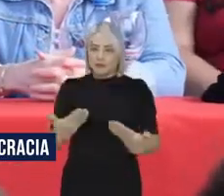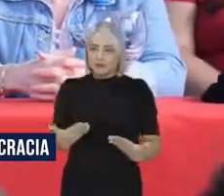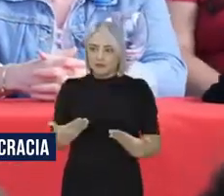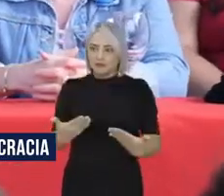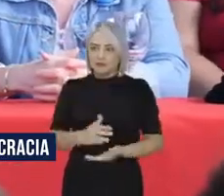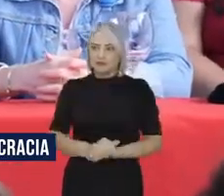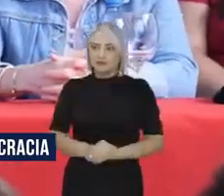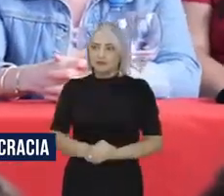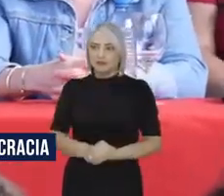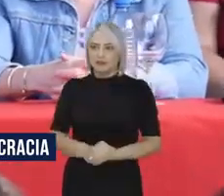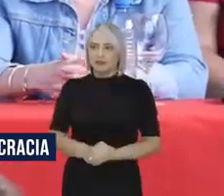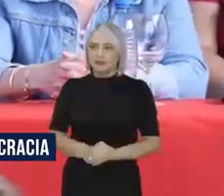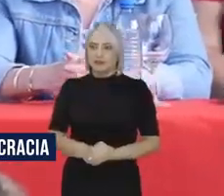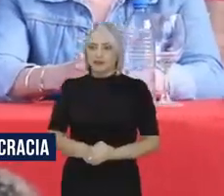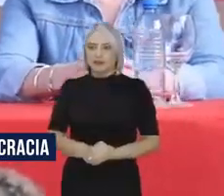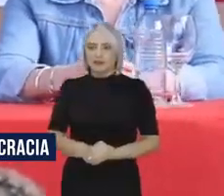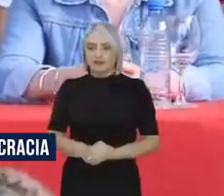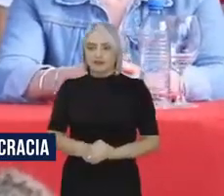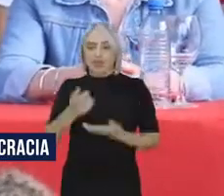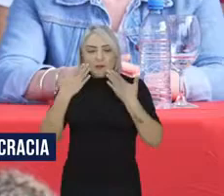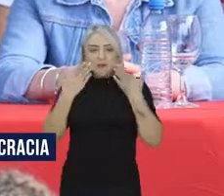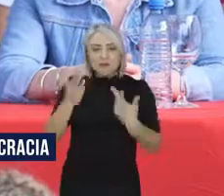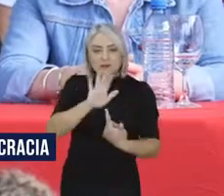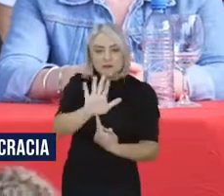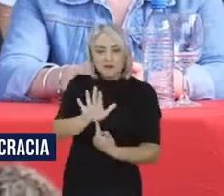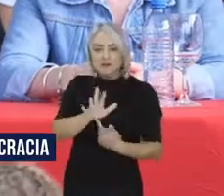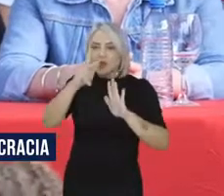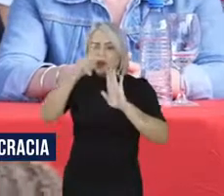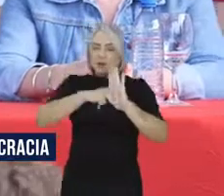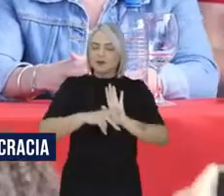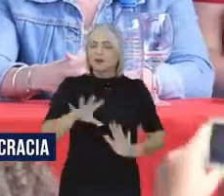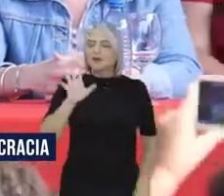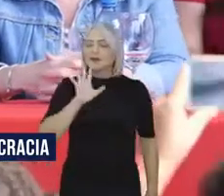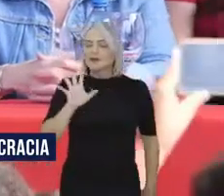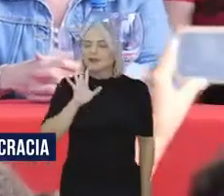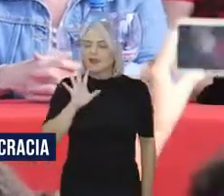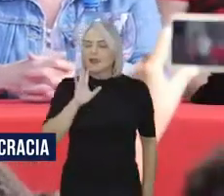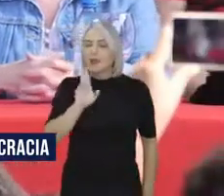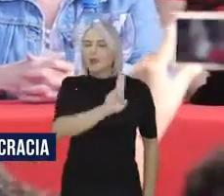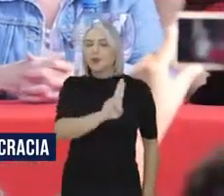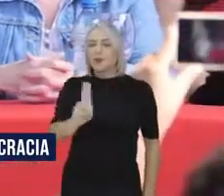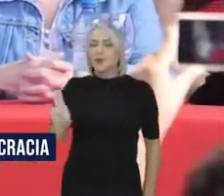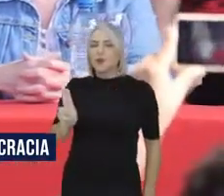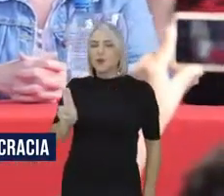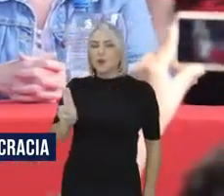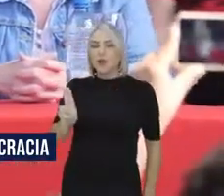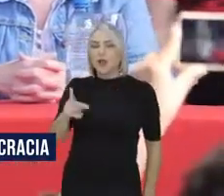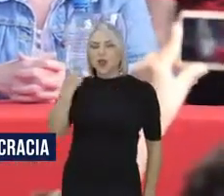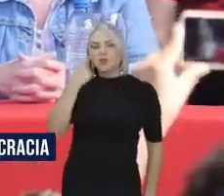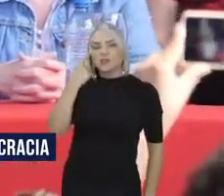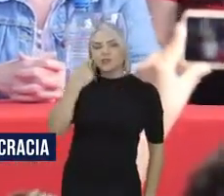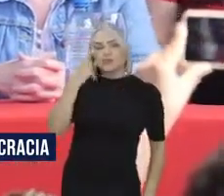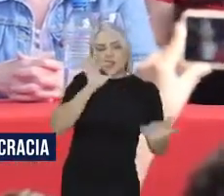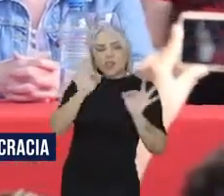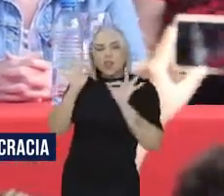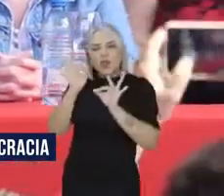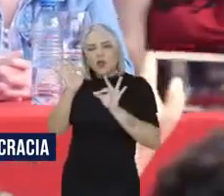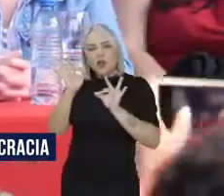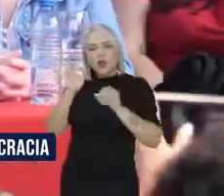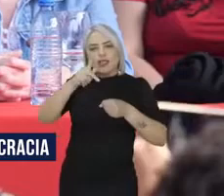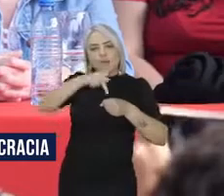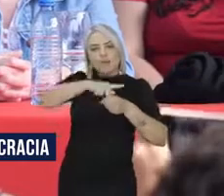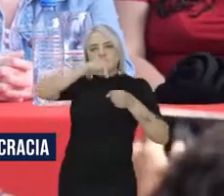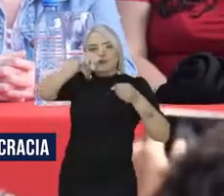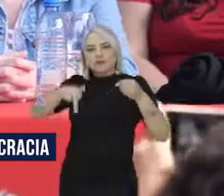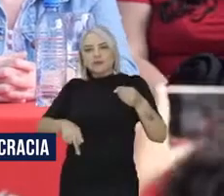Eu vim aqui apresentar para vocês um projeto muito legal. O nome dele é De Olho na Quebrada. É um projeto aqui da comunidade de